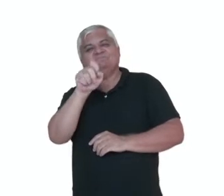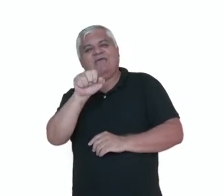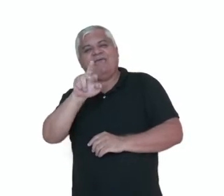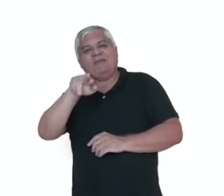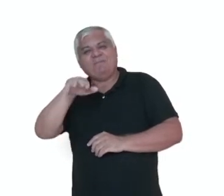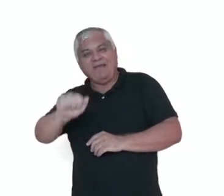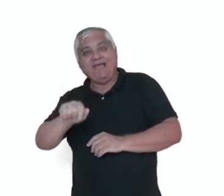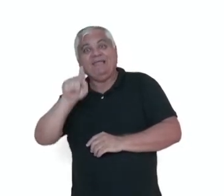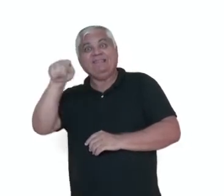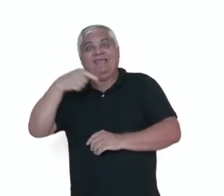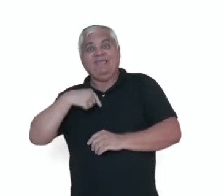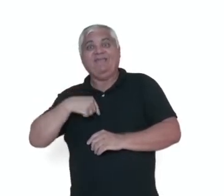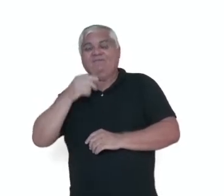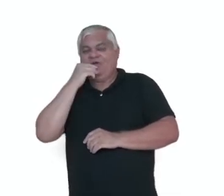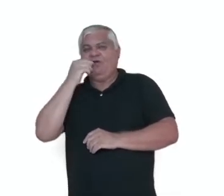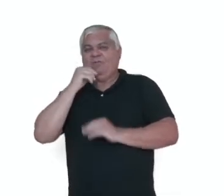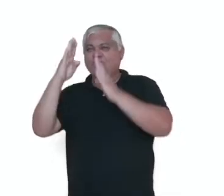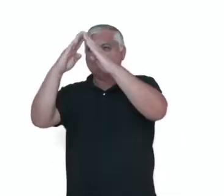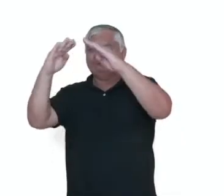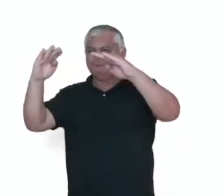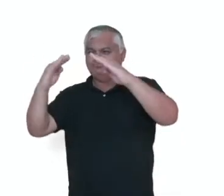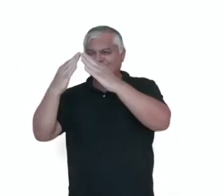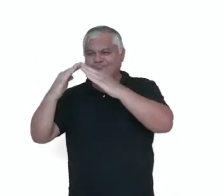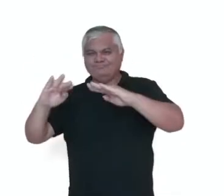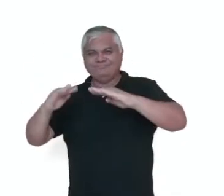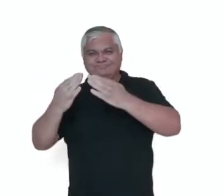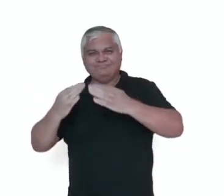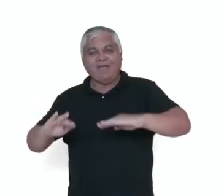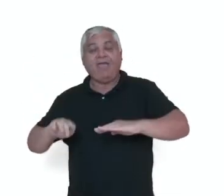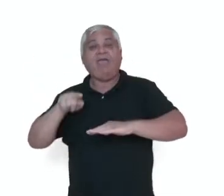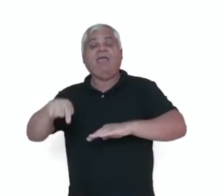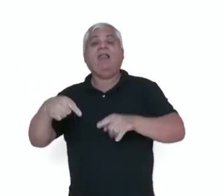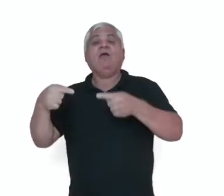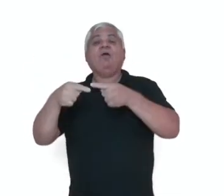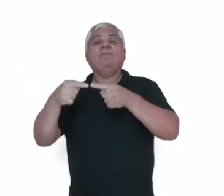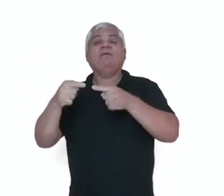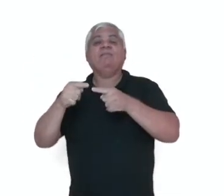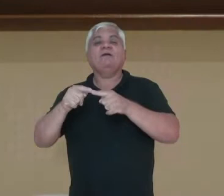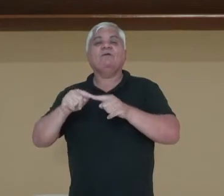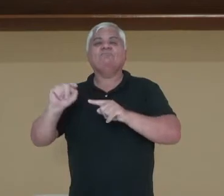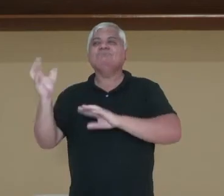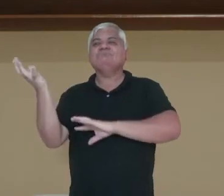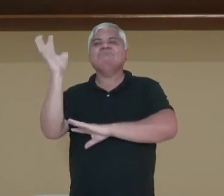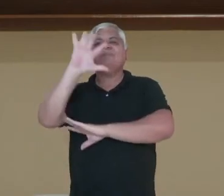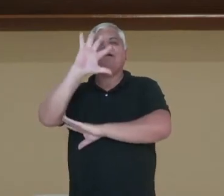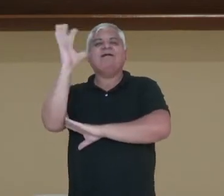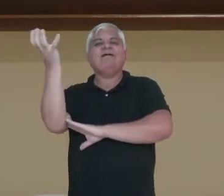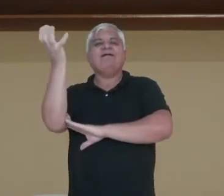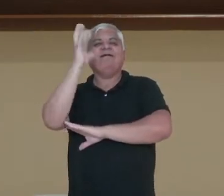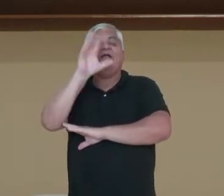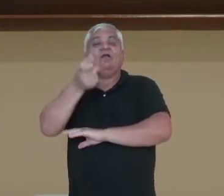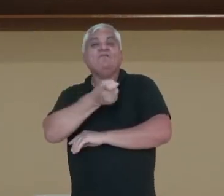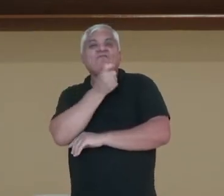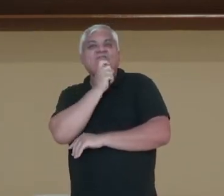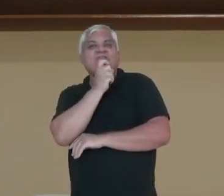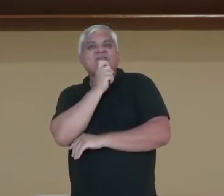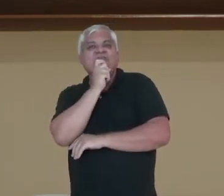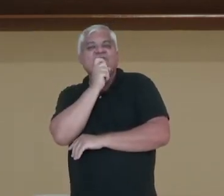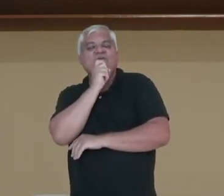tá? Forma aquele cone, tá? E a ocorrência está sujeita ao clima, né? Então, aqui é um clima subtropical, né? Ela gosta de